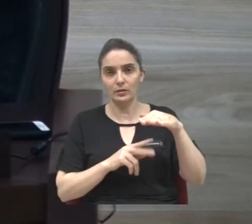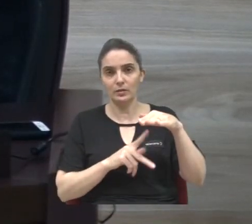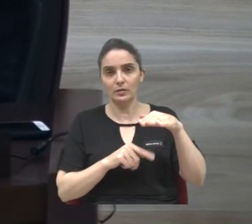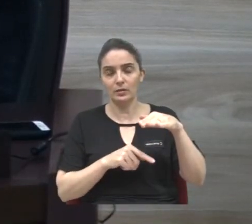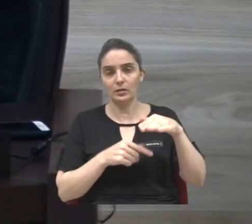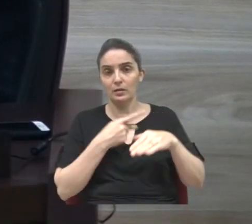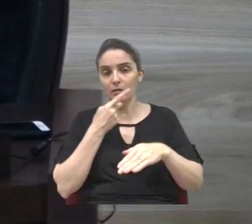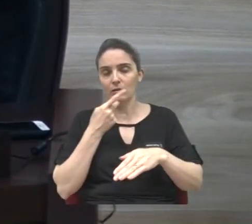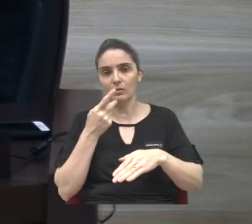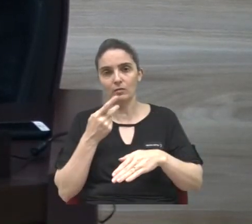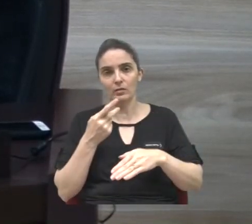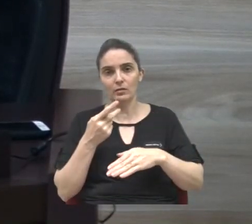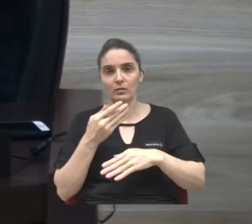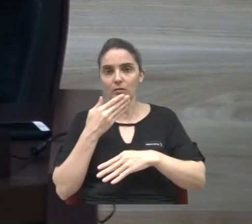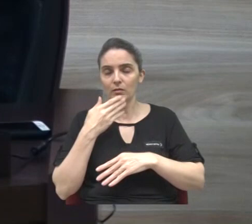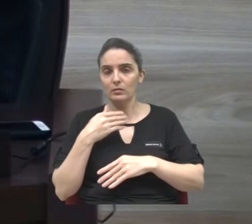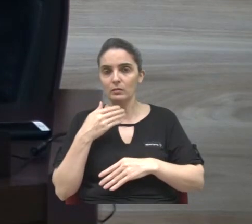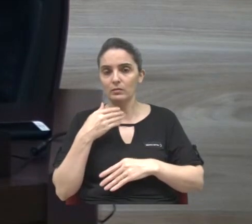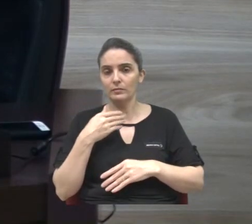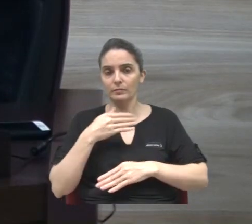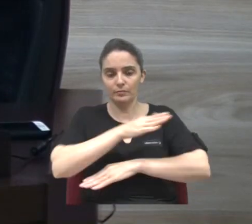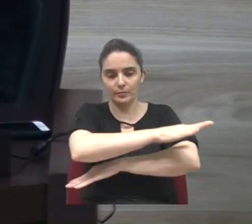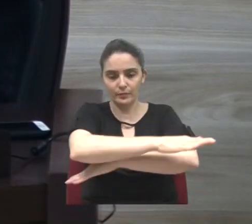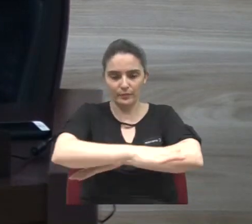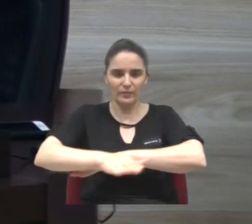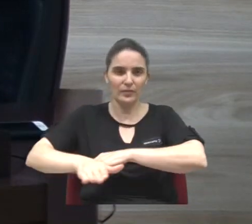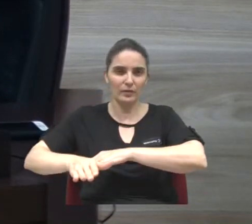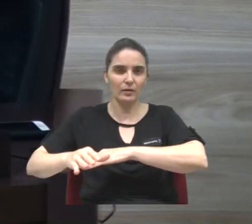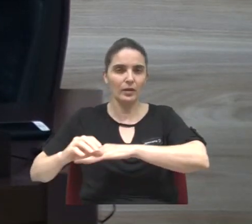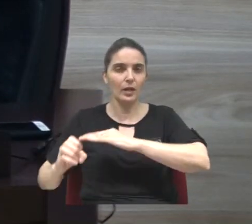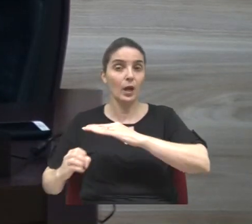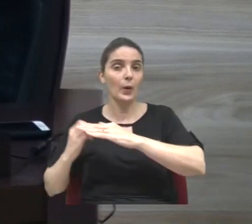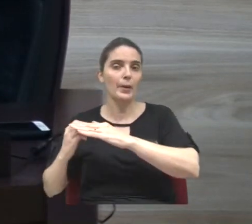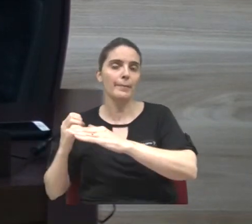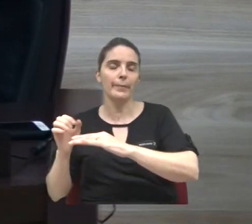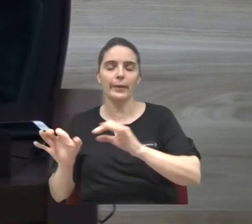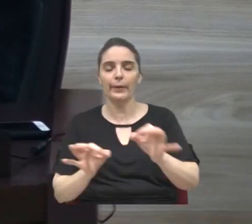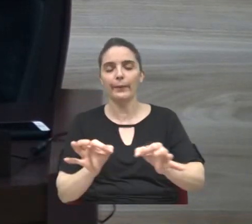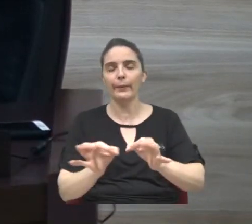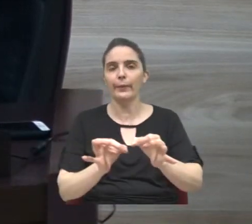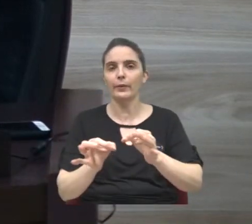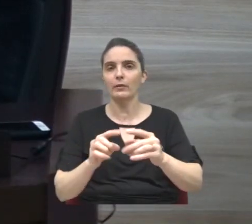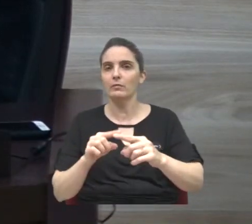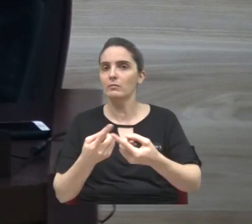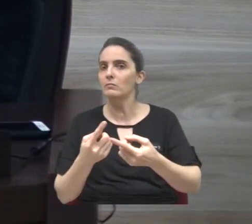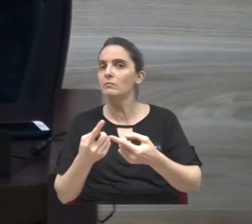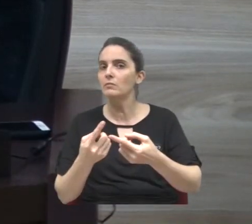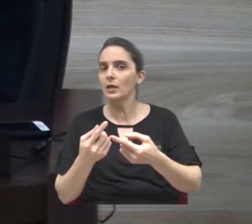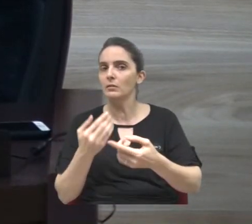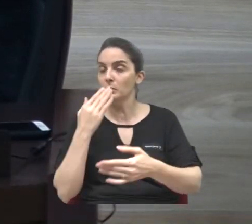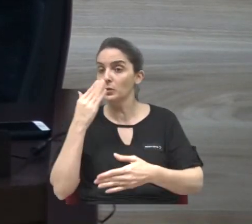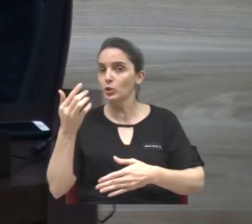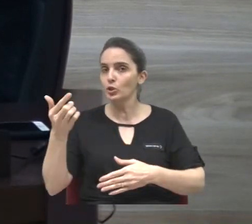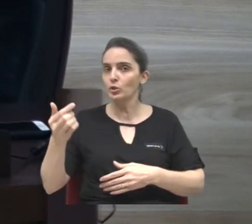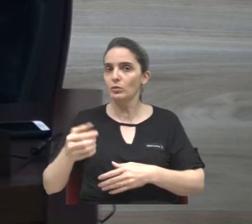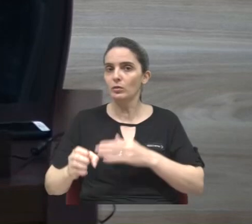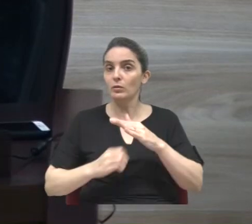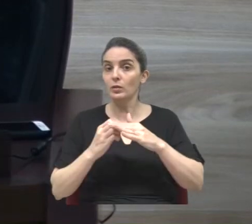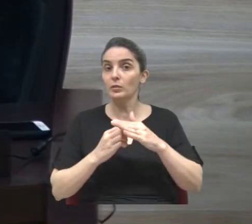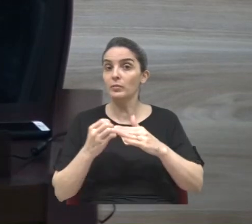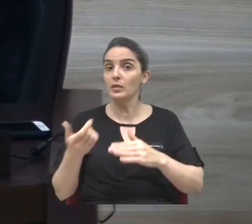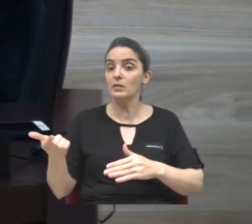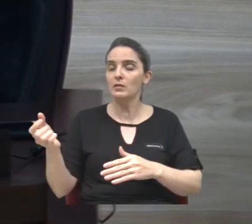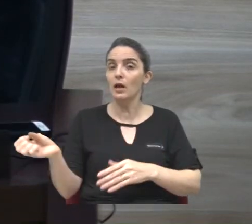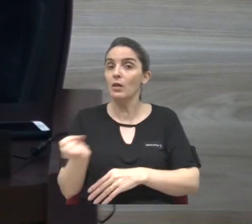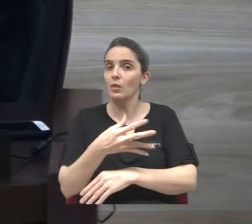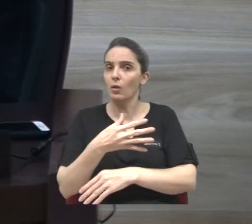prestava serviço, contratando nova empresa para que tal situação não venha a se repetir. Volume 3, folha 458.